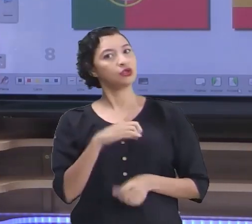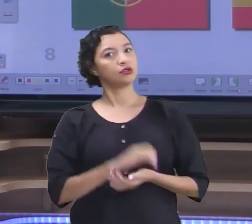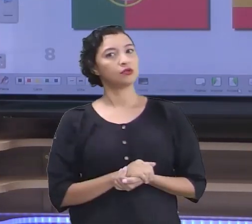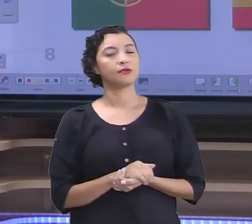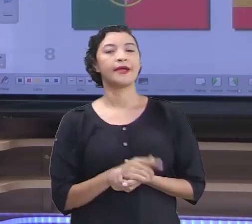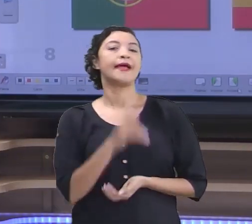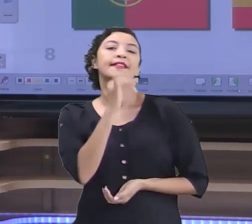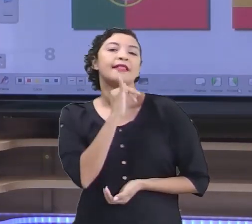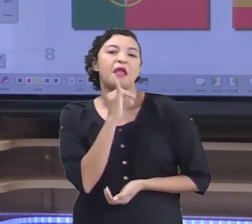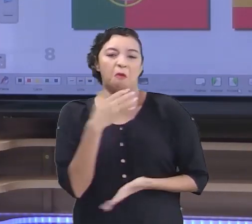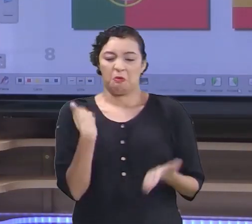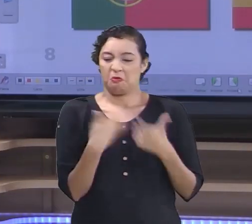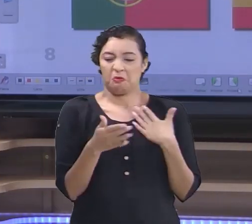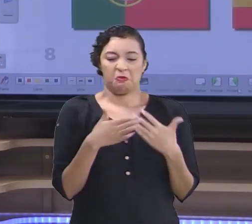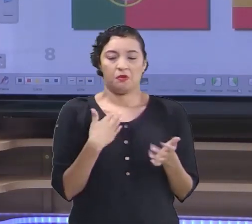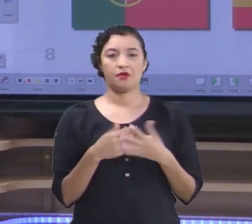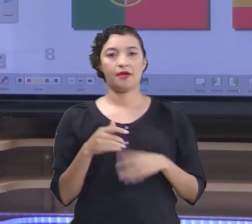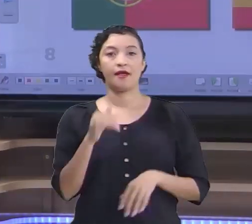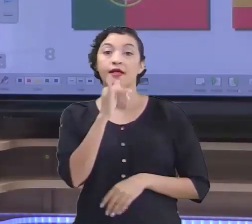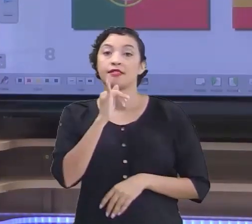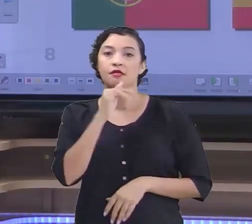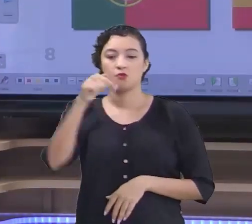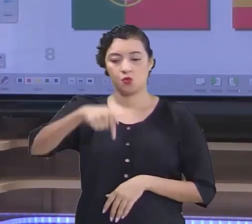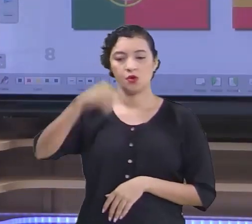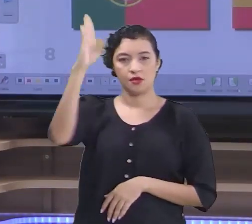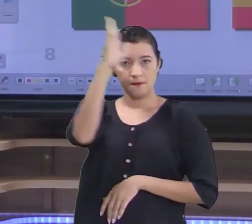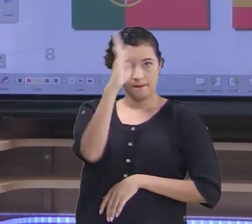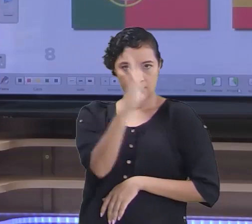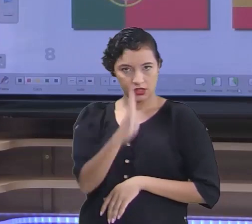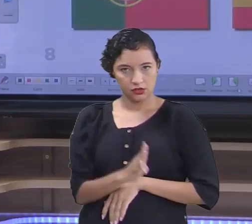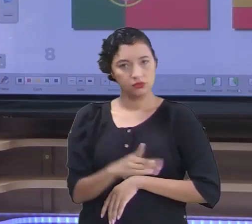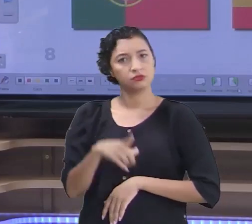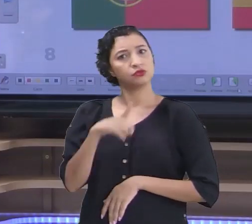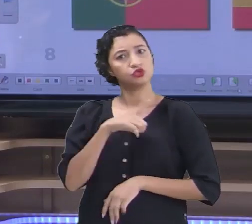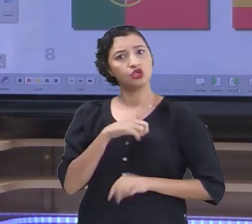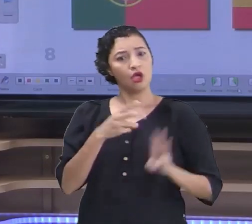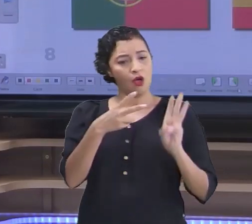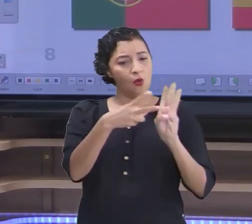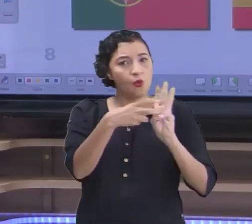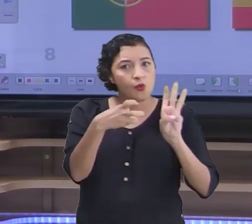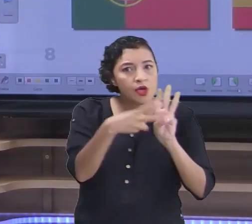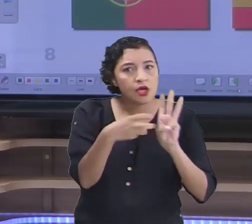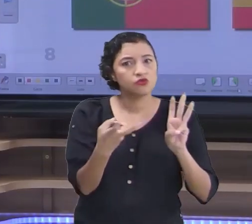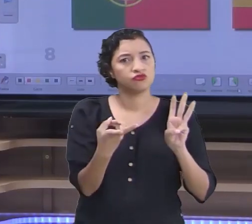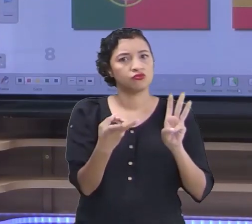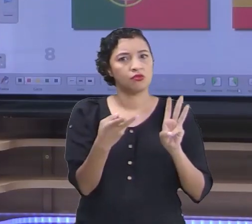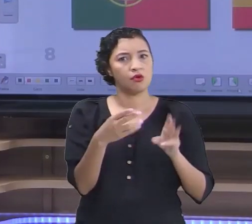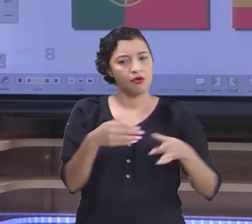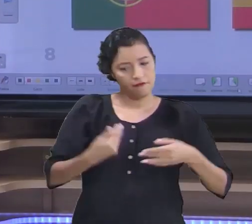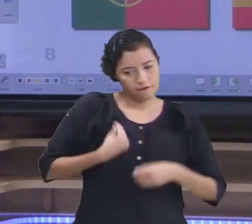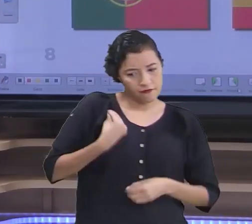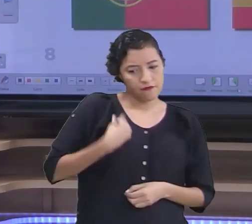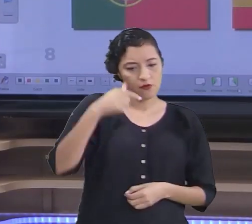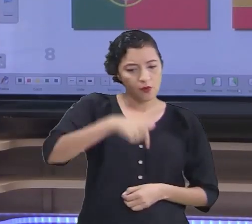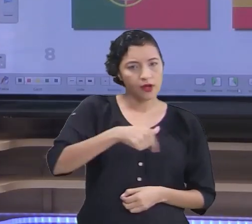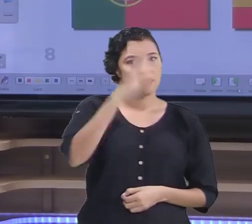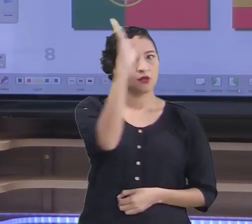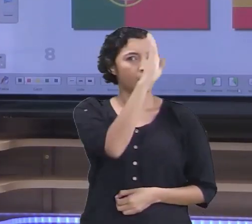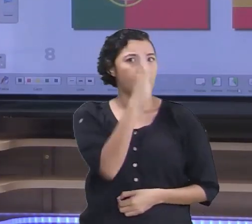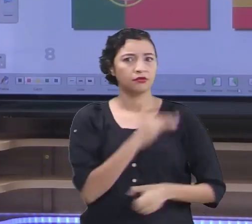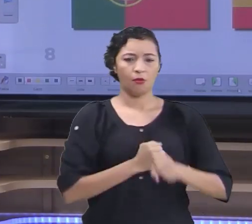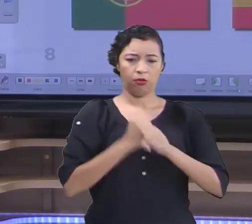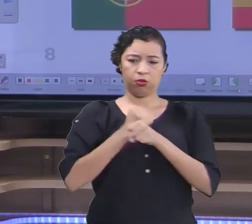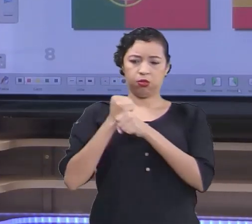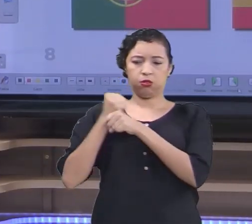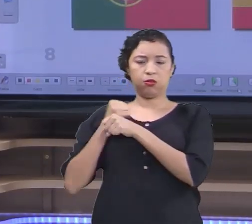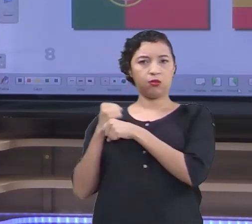no Brasil, morava alguém? Claro que morava, existiam os índios, na nossa região tinham os índios, mas para eles